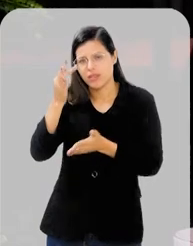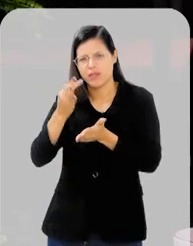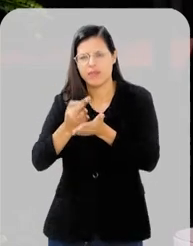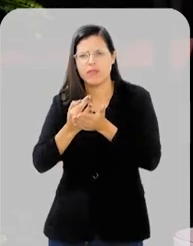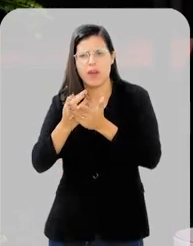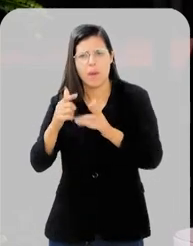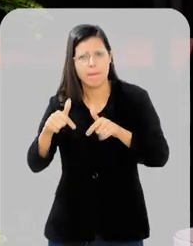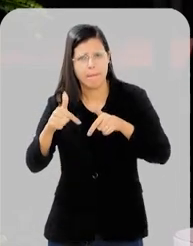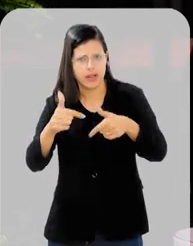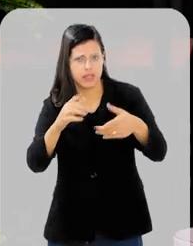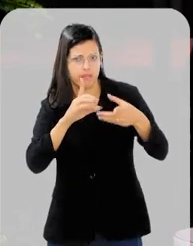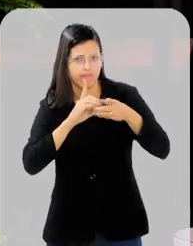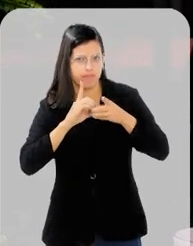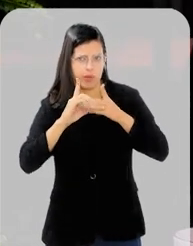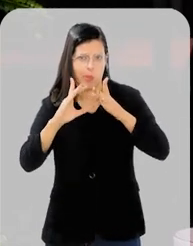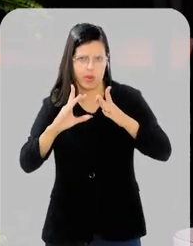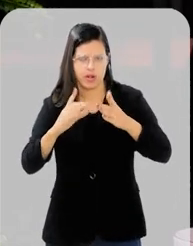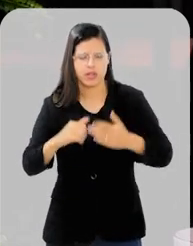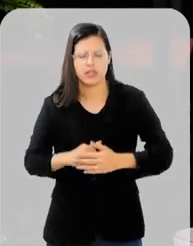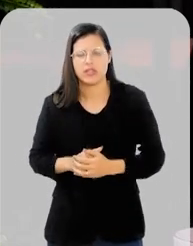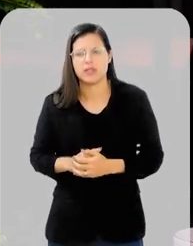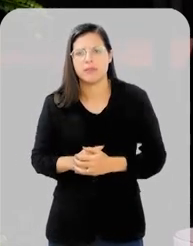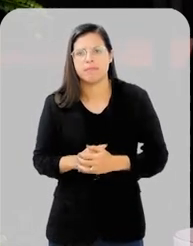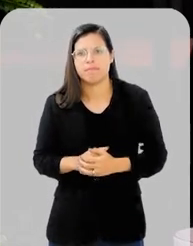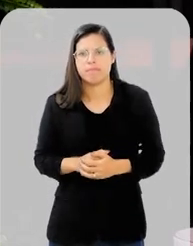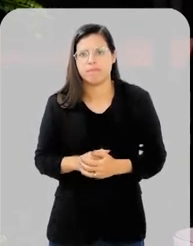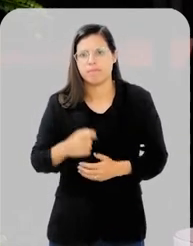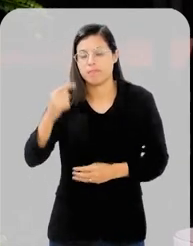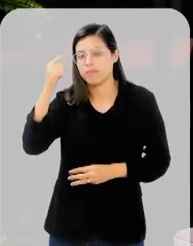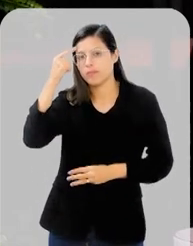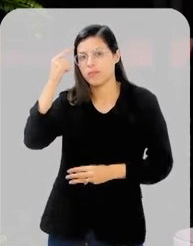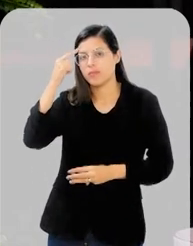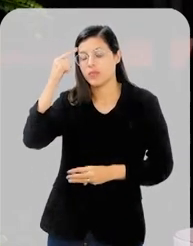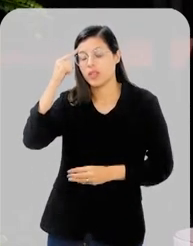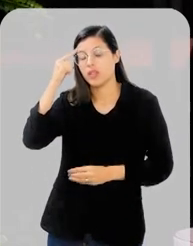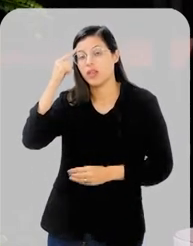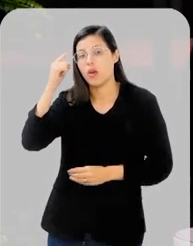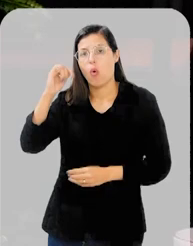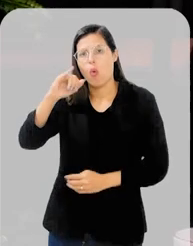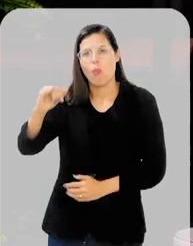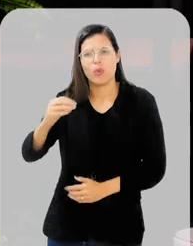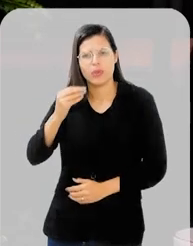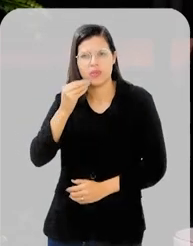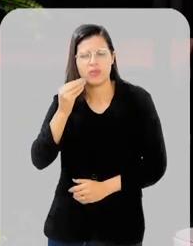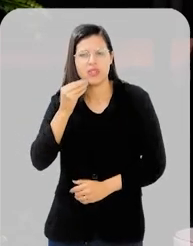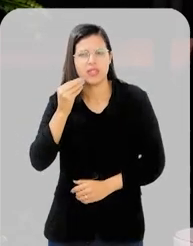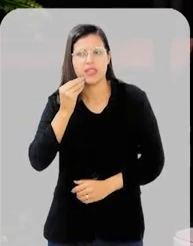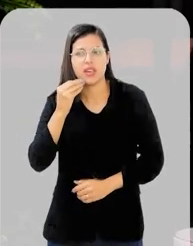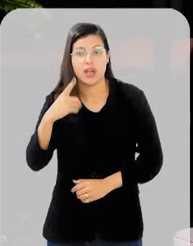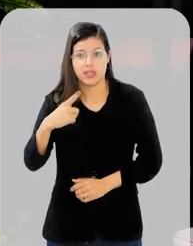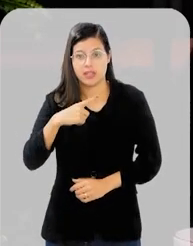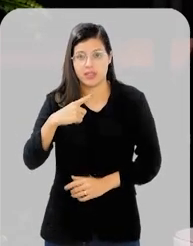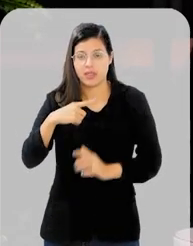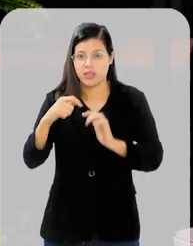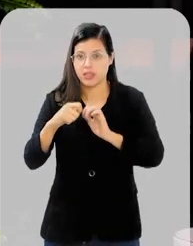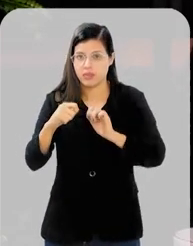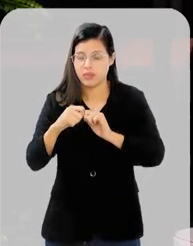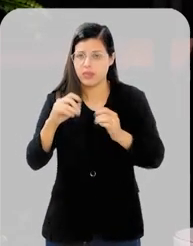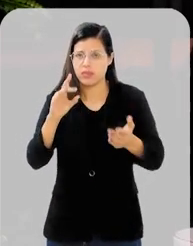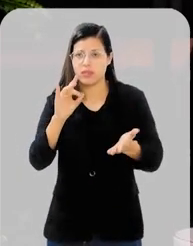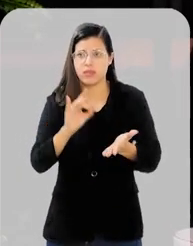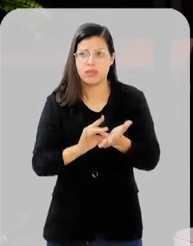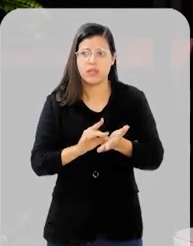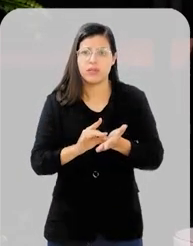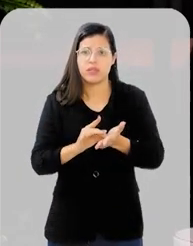é um ato democrático né de democracia e aí eu penso que a gente tem uma oportunidade de fazer de verdade